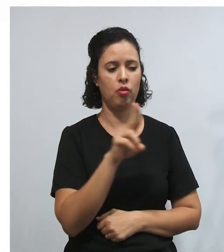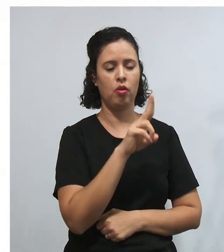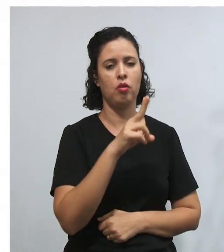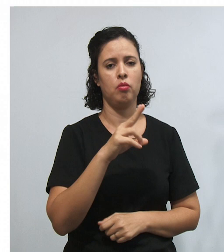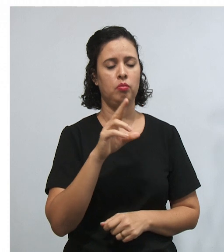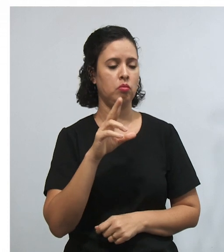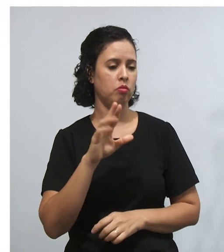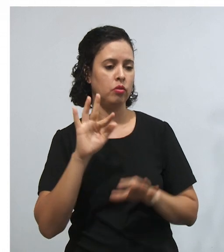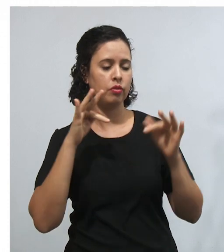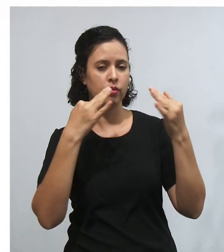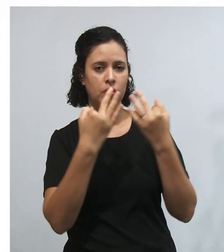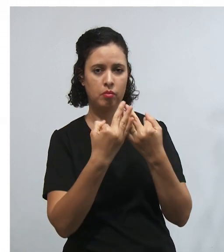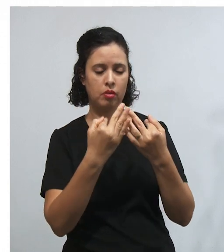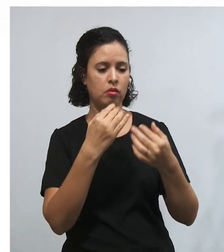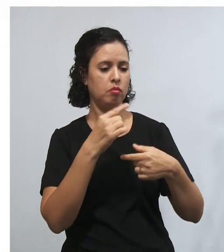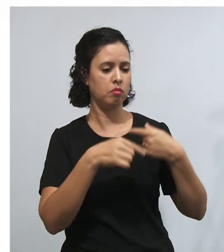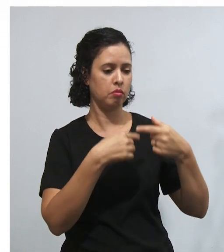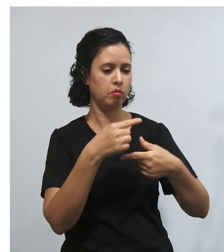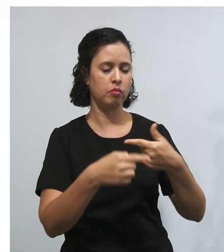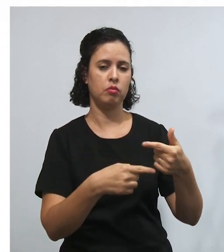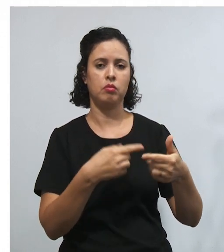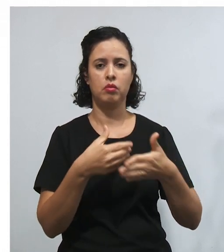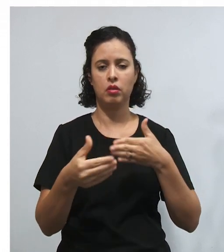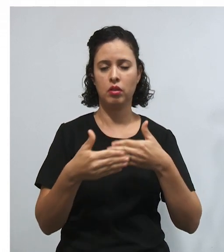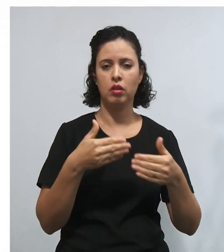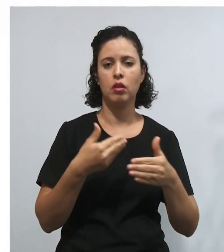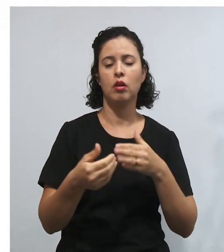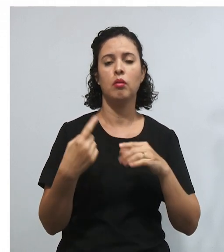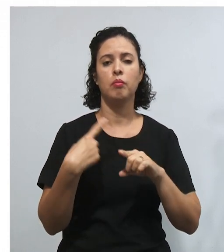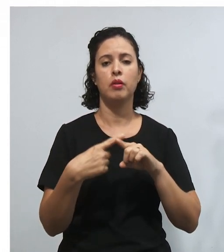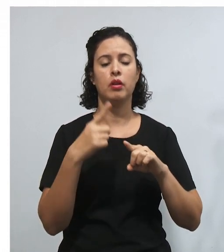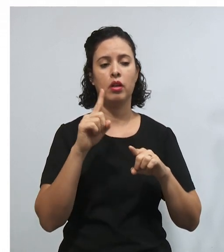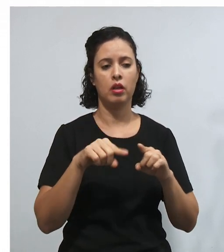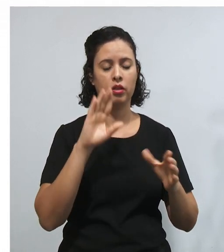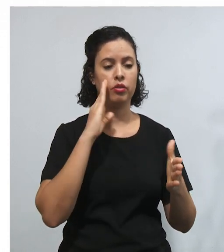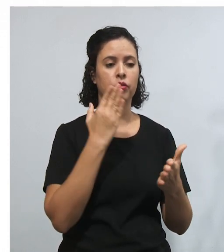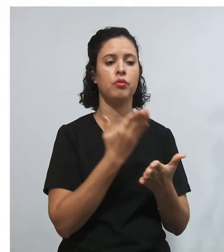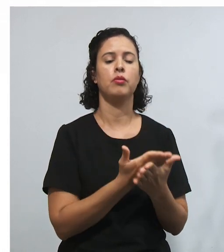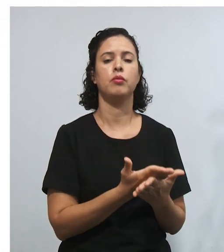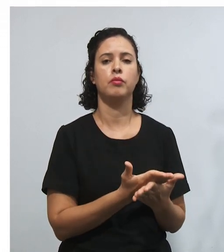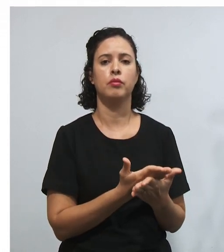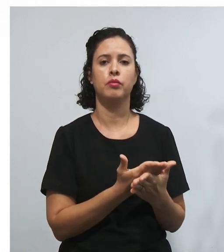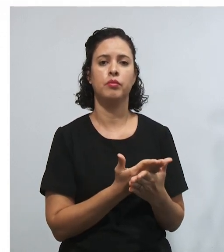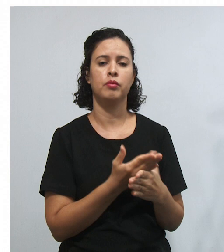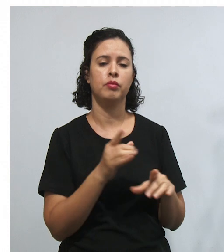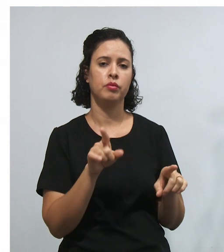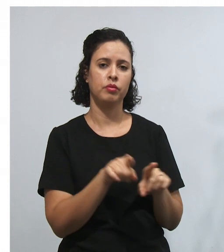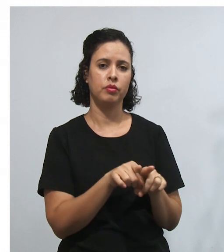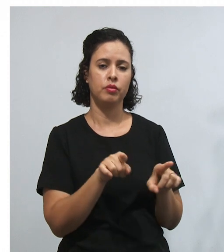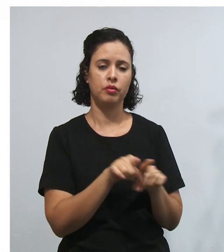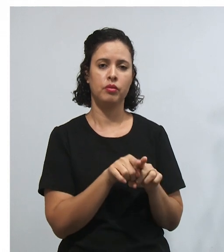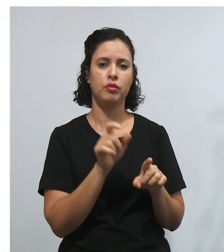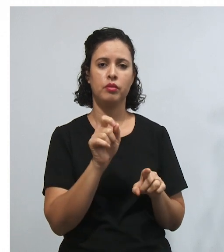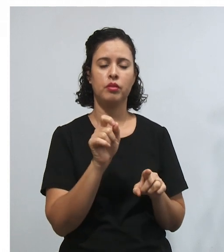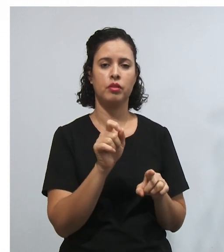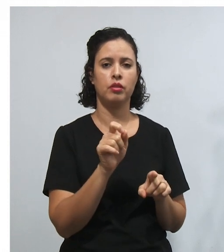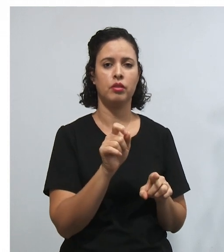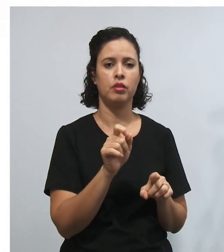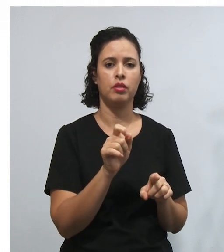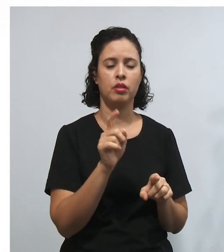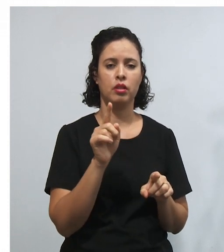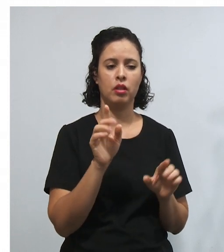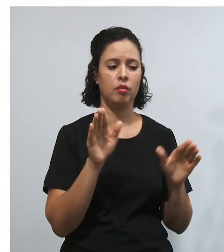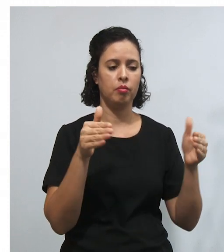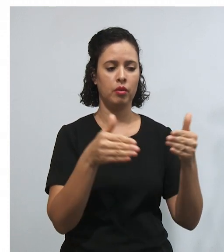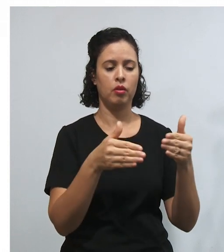de um irmão, de um primo, de um parente, porque é um cargo de extrema confiança e também para cargos de